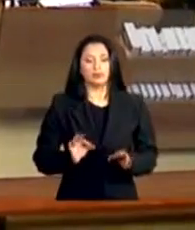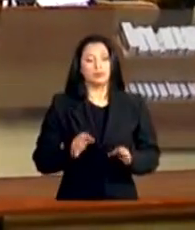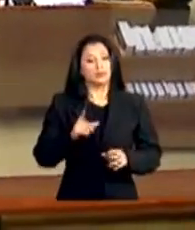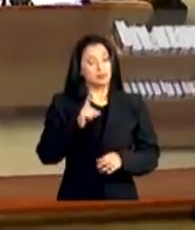instâncias competentes